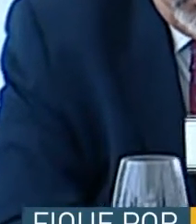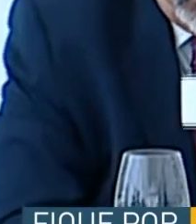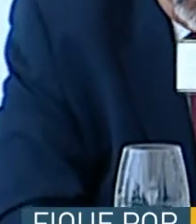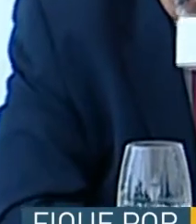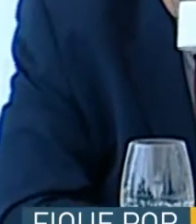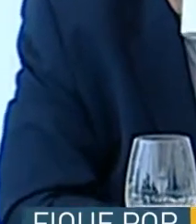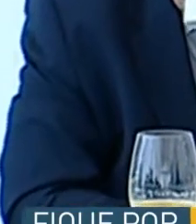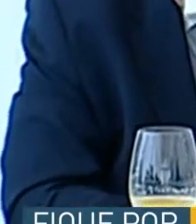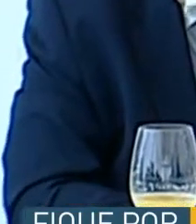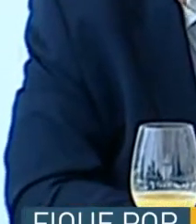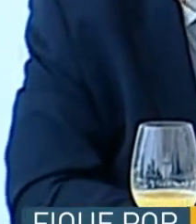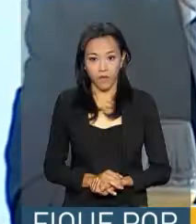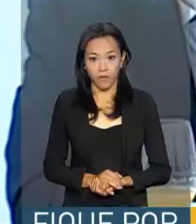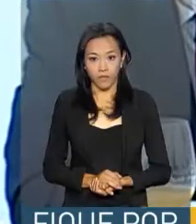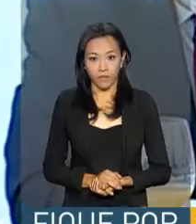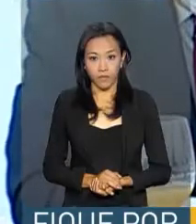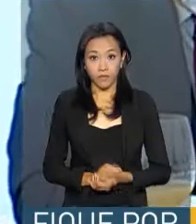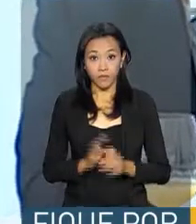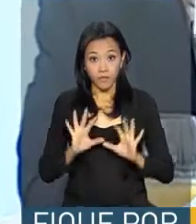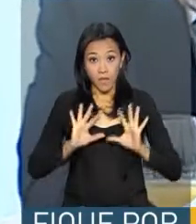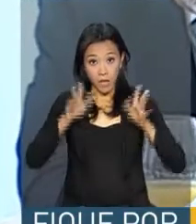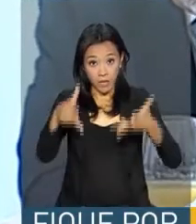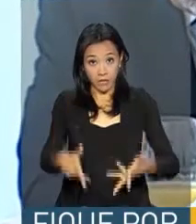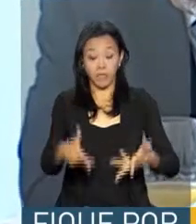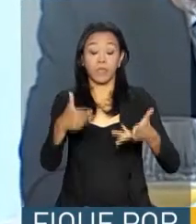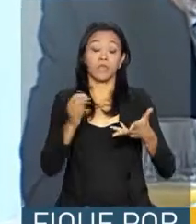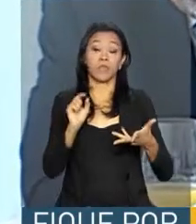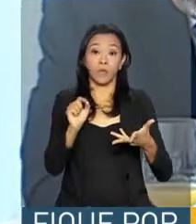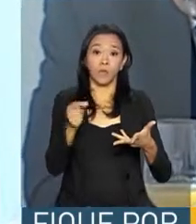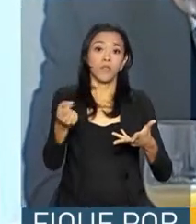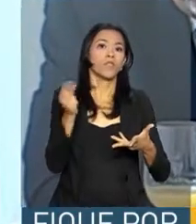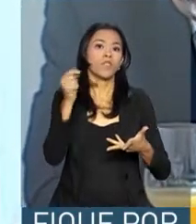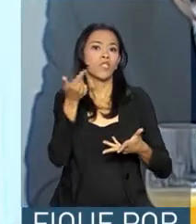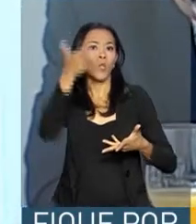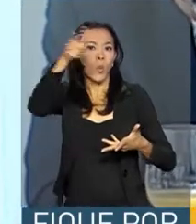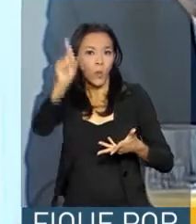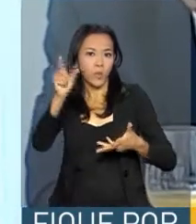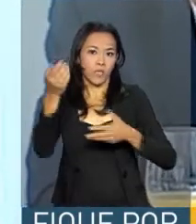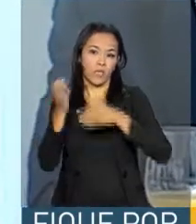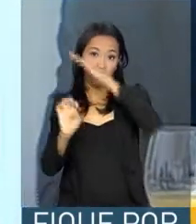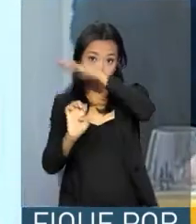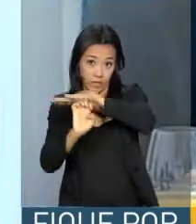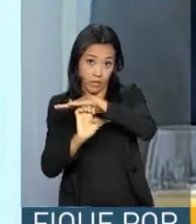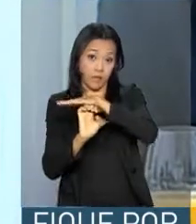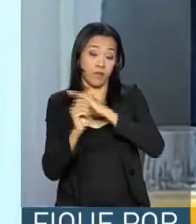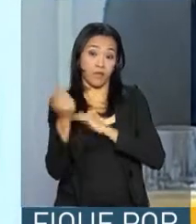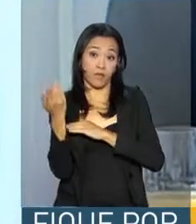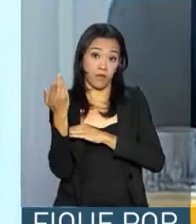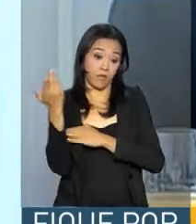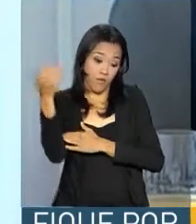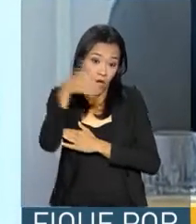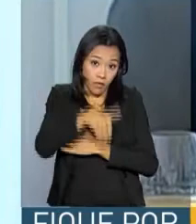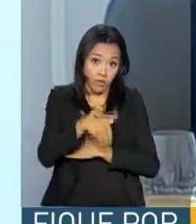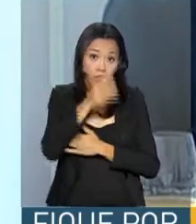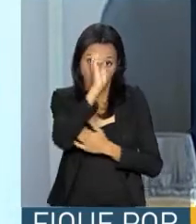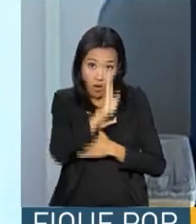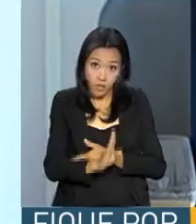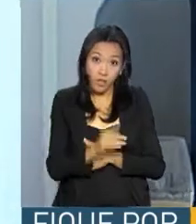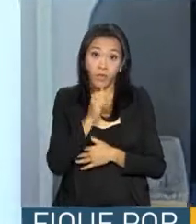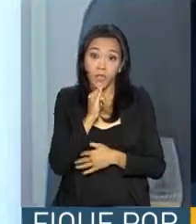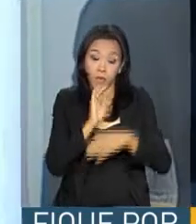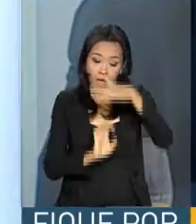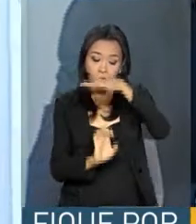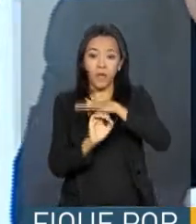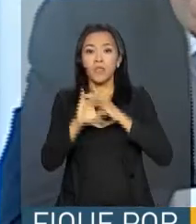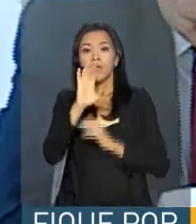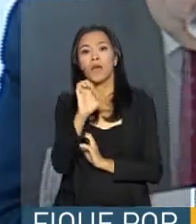ampliar-se a participação estrangeira, tanto melhor. E ela só se amplia, só se busca a Embraer pelo sucesso, convenhamos, da Embraer no